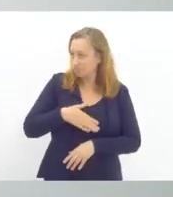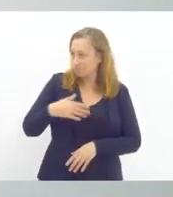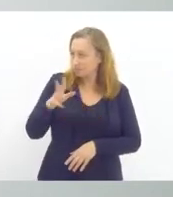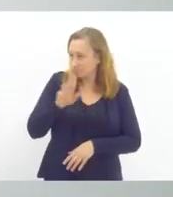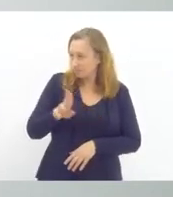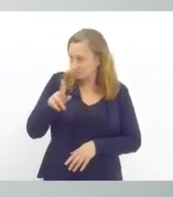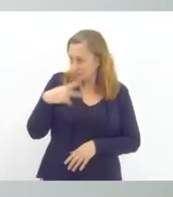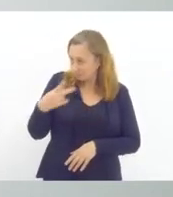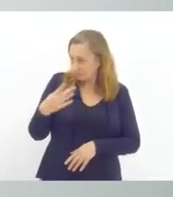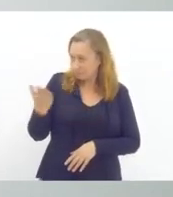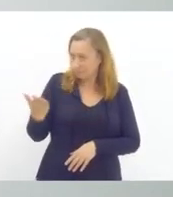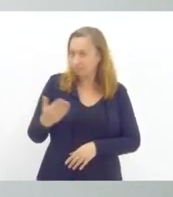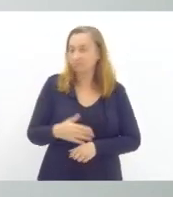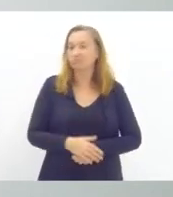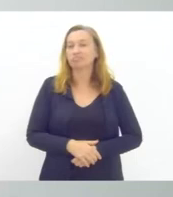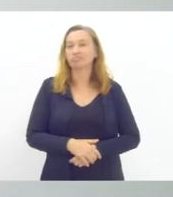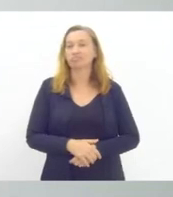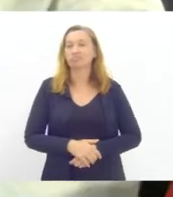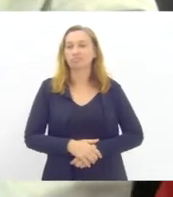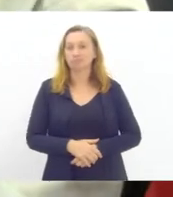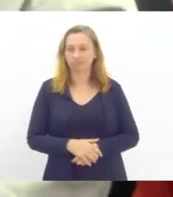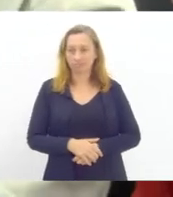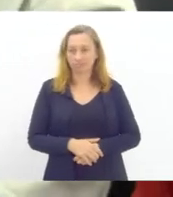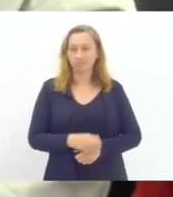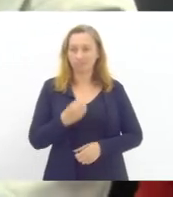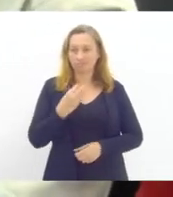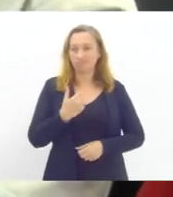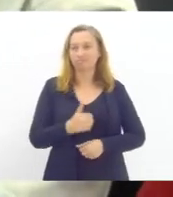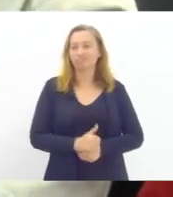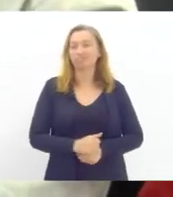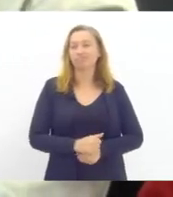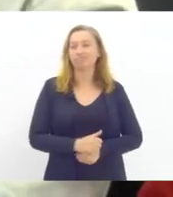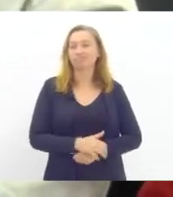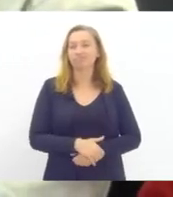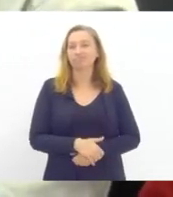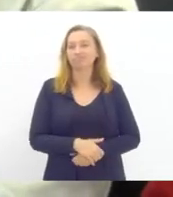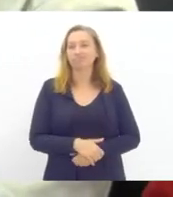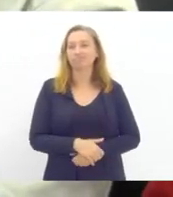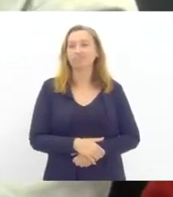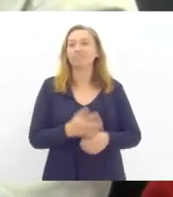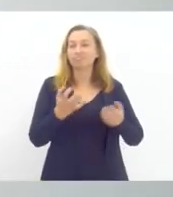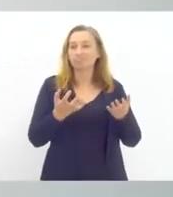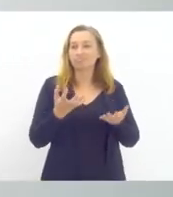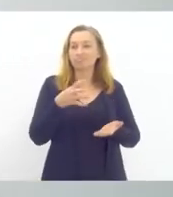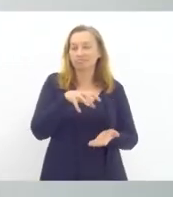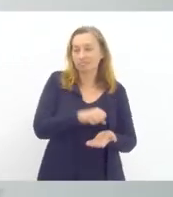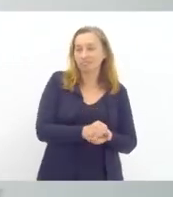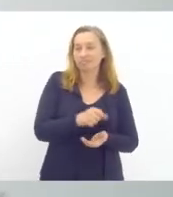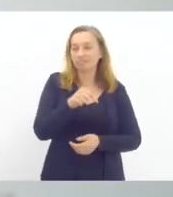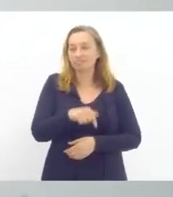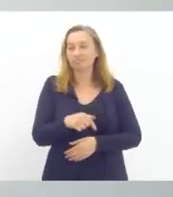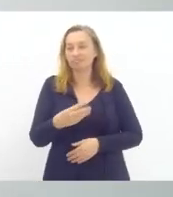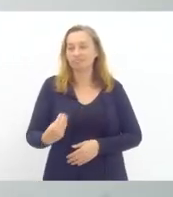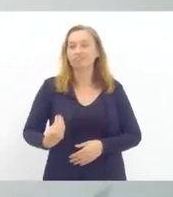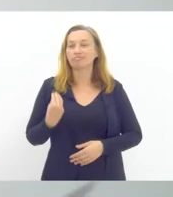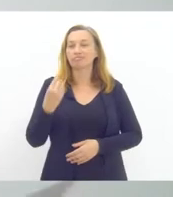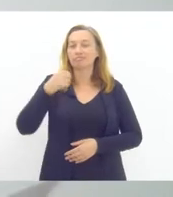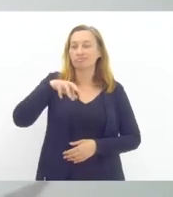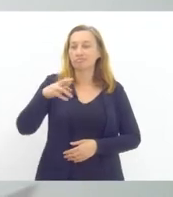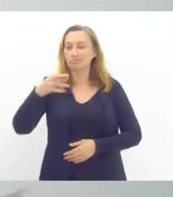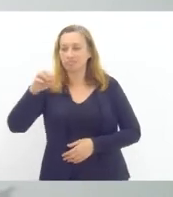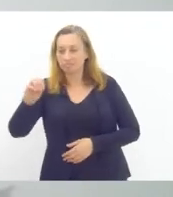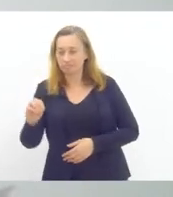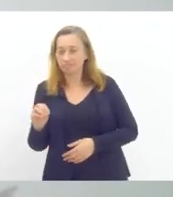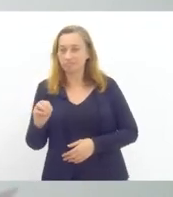o uso da palavra Então tá bom quero registrar aqui a presença de Maurício Monteiro